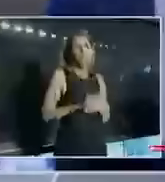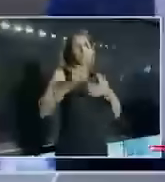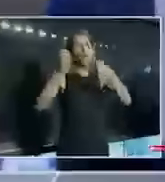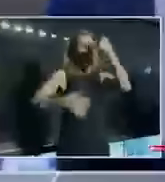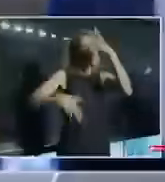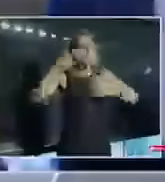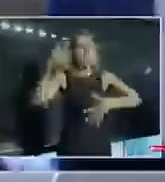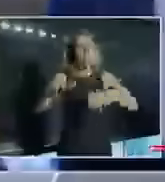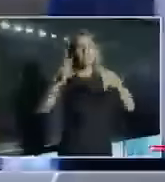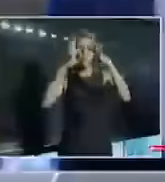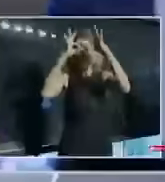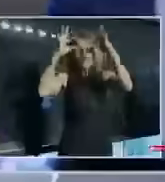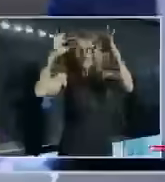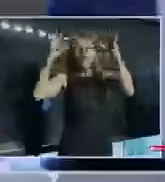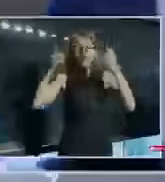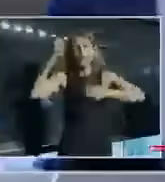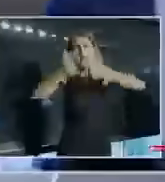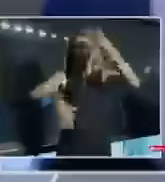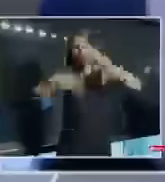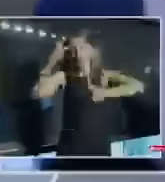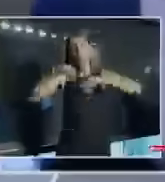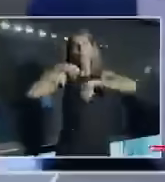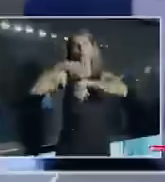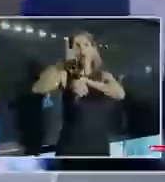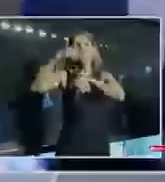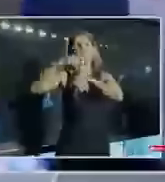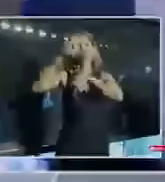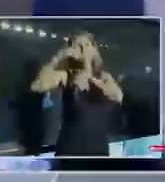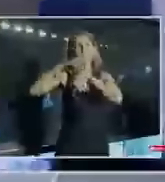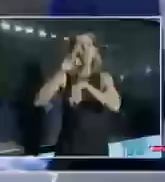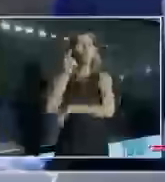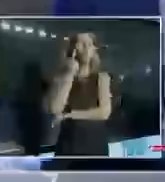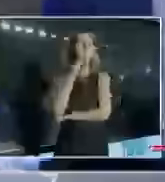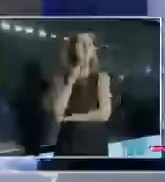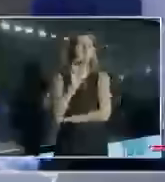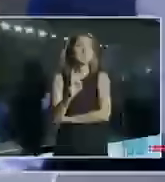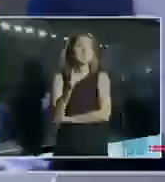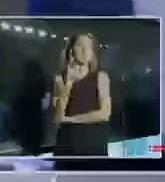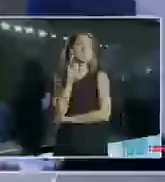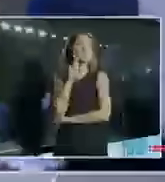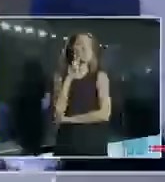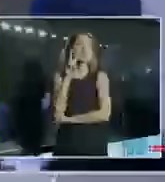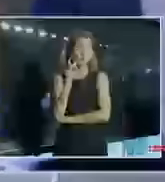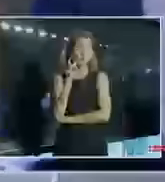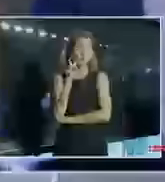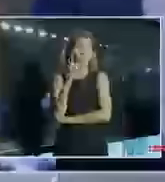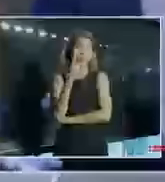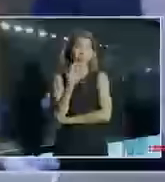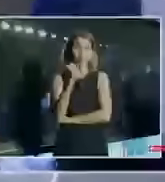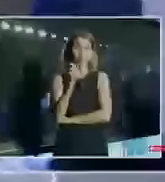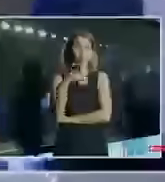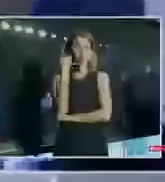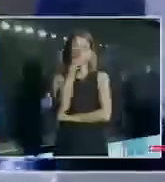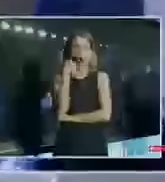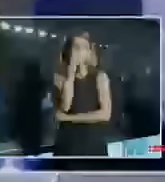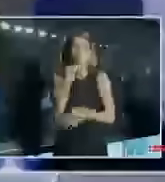bilhões de reais de orçamento para a justiça eleitoral e e é caro tem um prédio enorme com um Palacete enorme